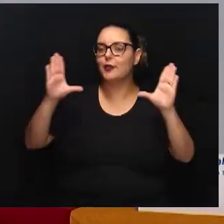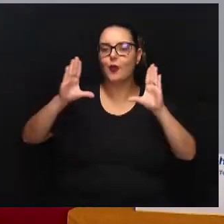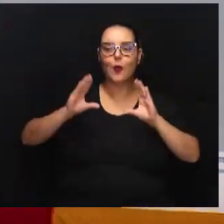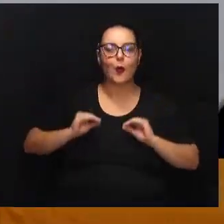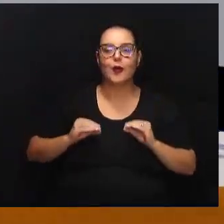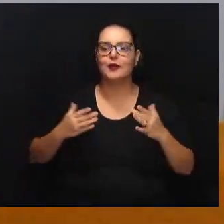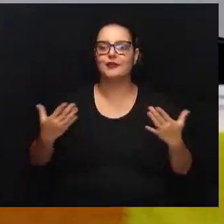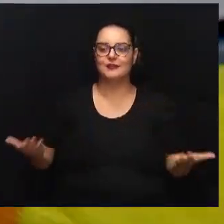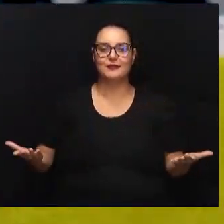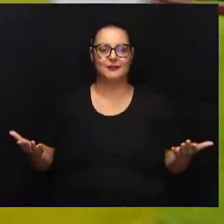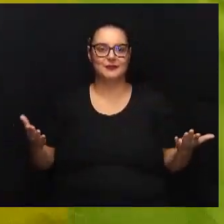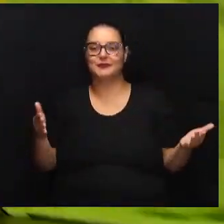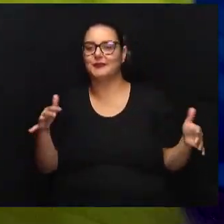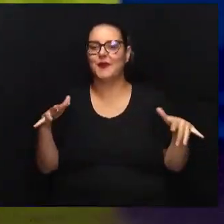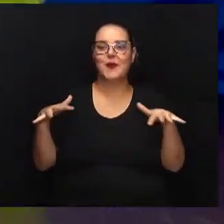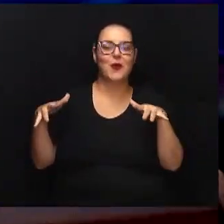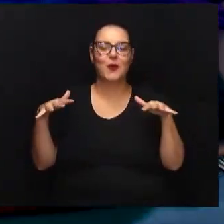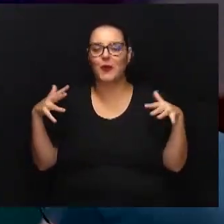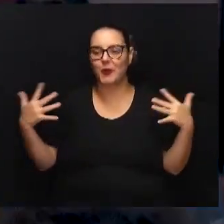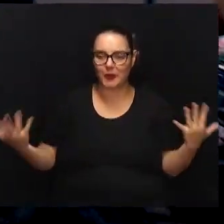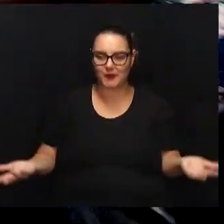Boa noite!